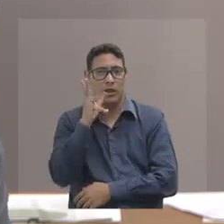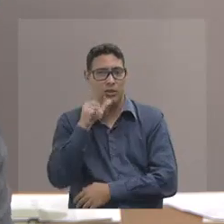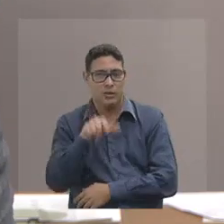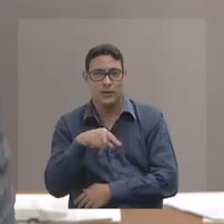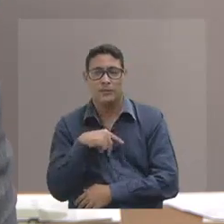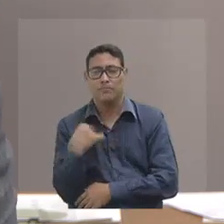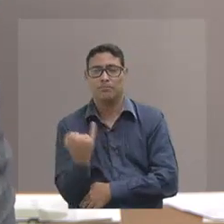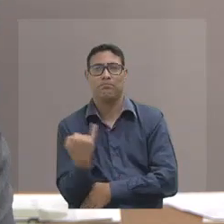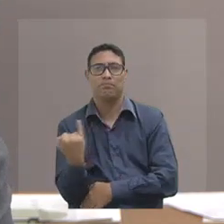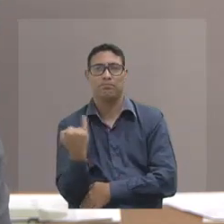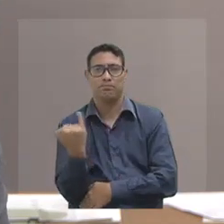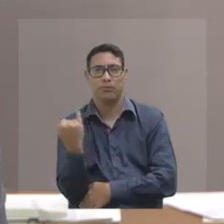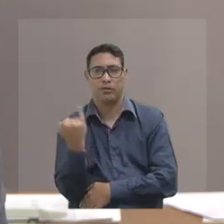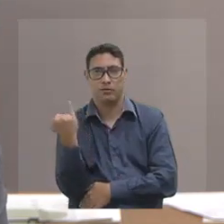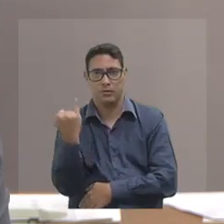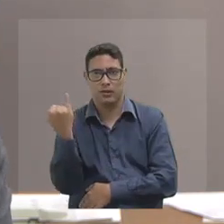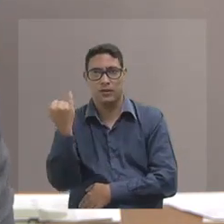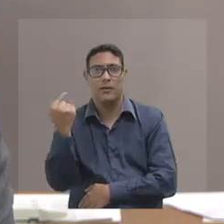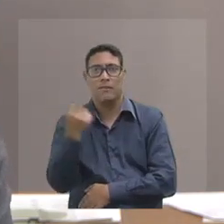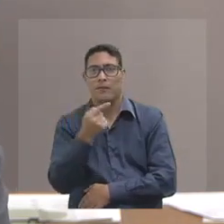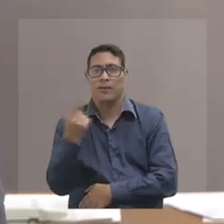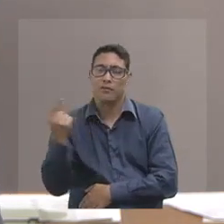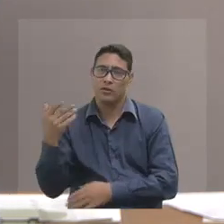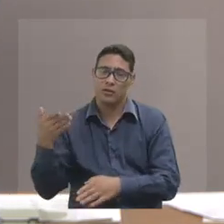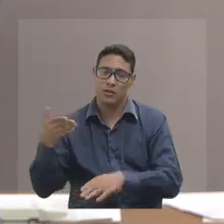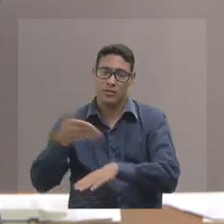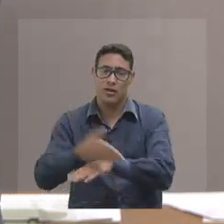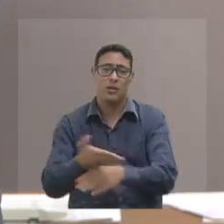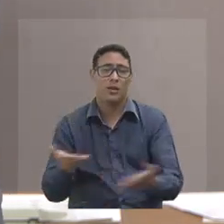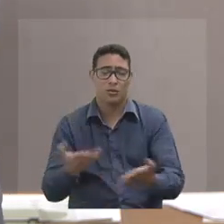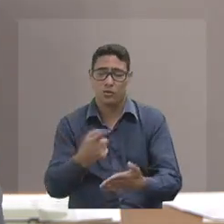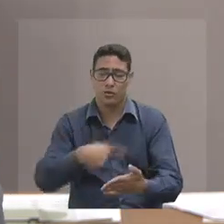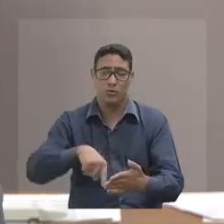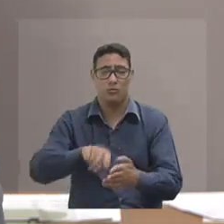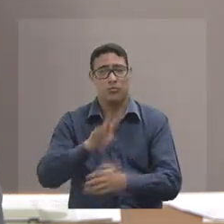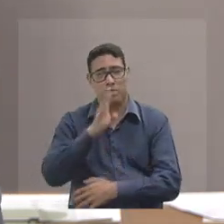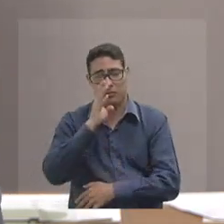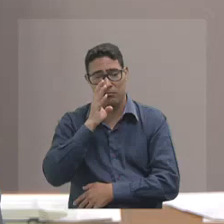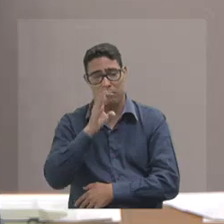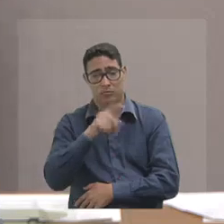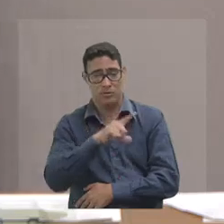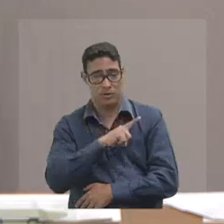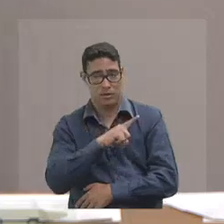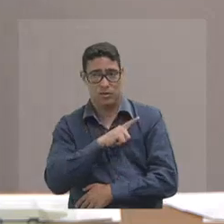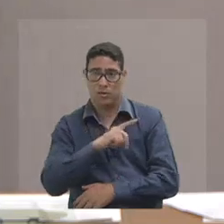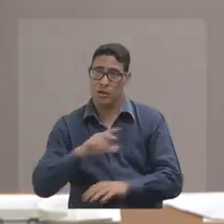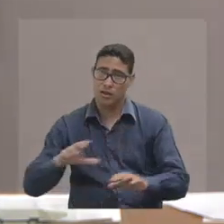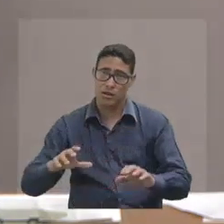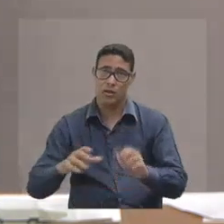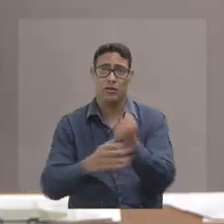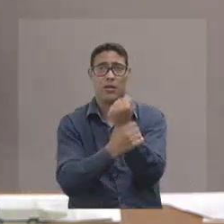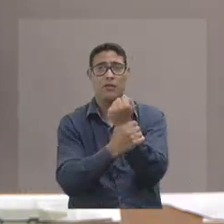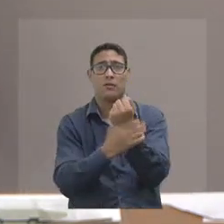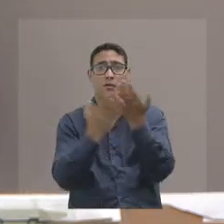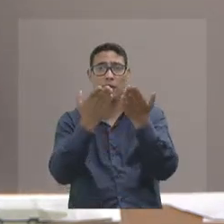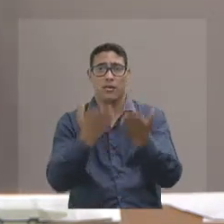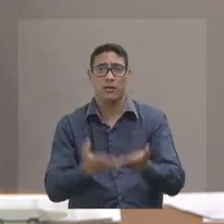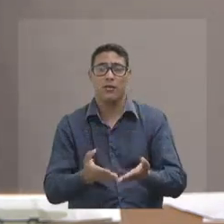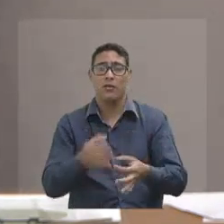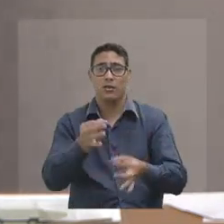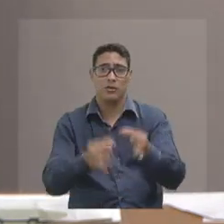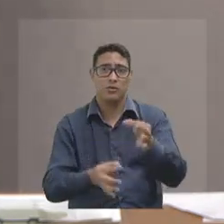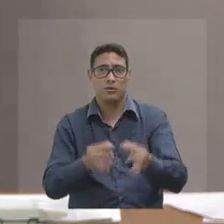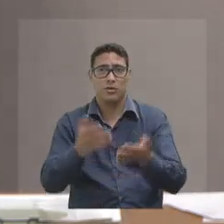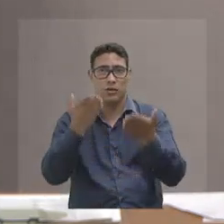sei que tá chegando Leonardo tem sido muito admirado eu deveria ter essa comissão defender vocês fazer justiça a vocês